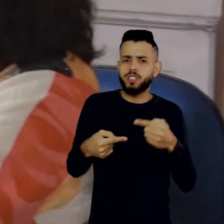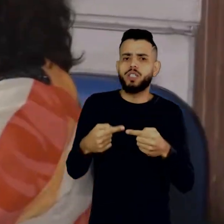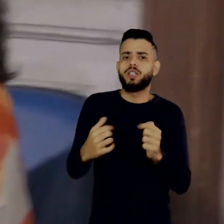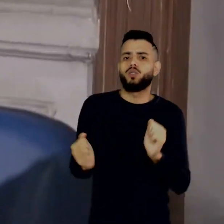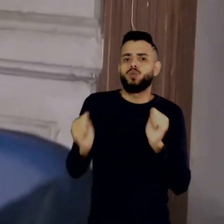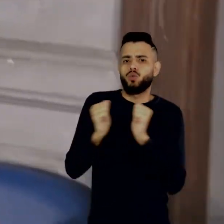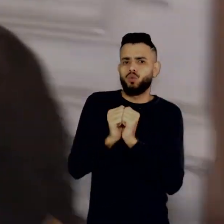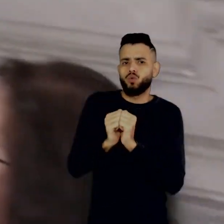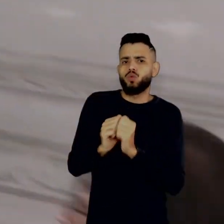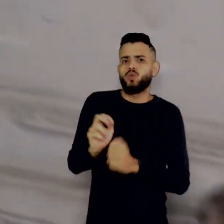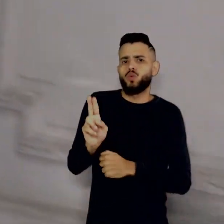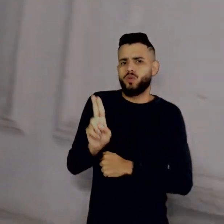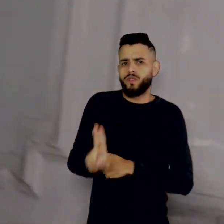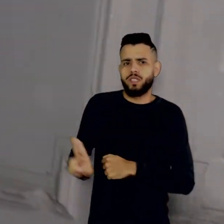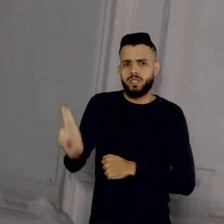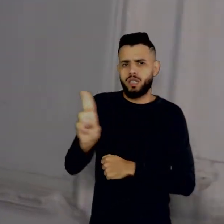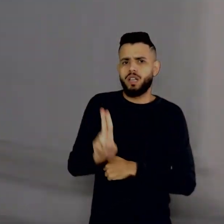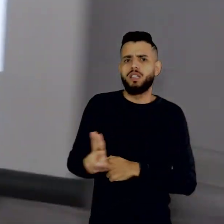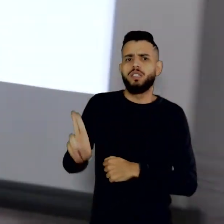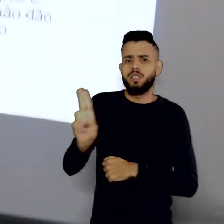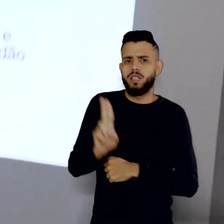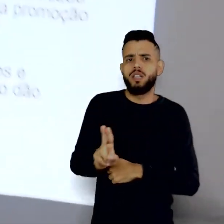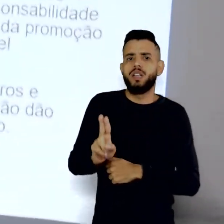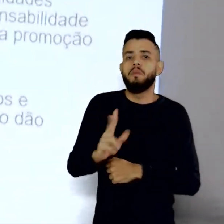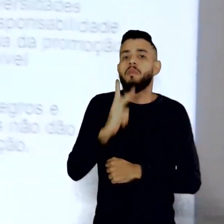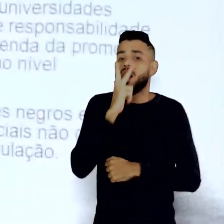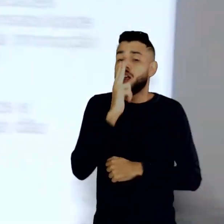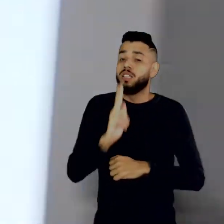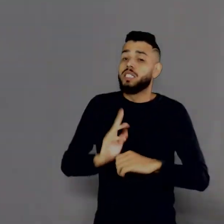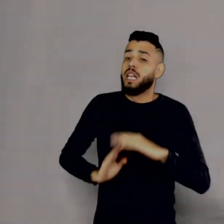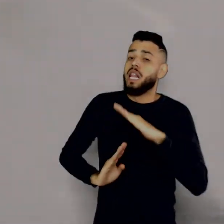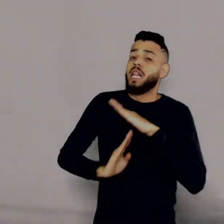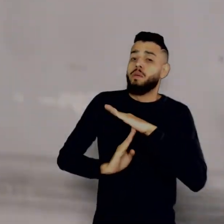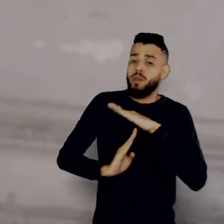das universidades ainda é extremamente limitada.